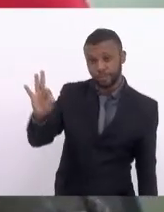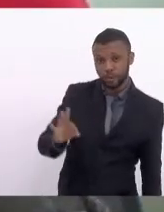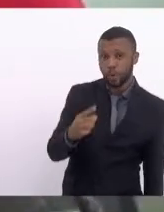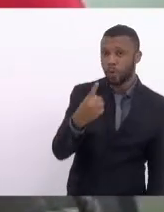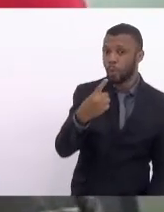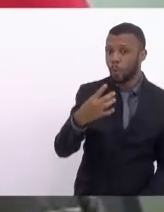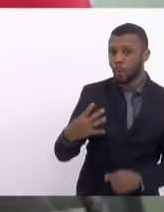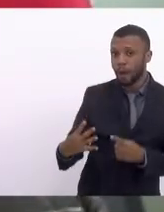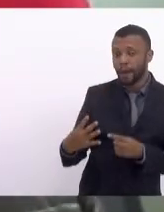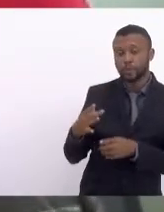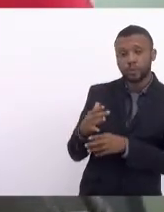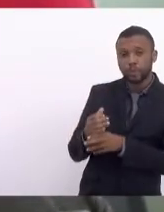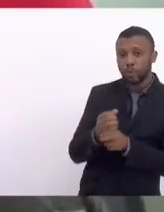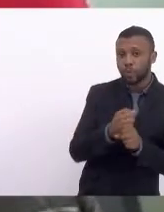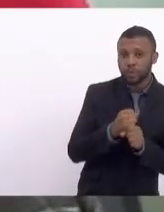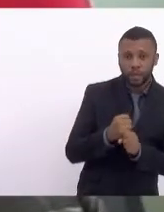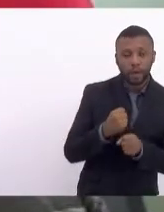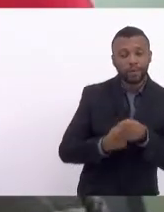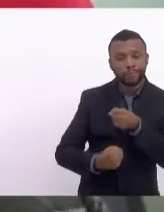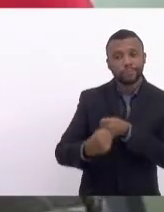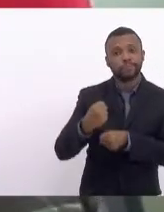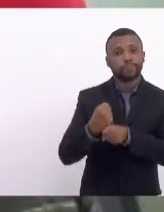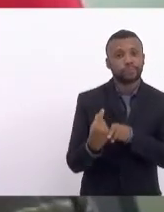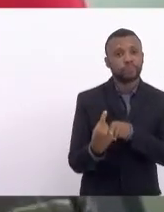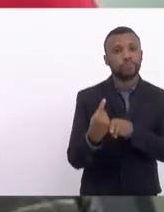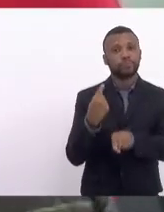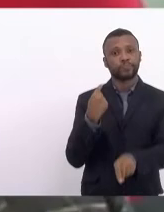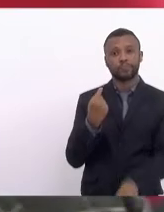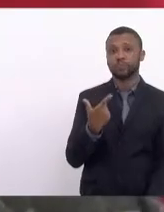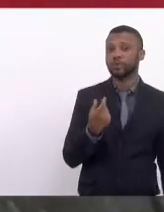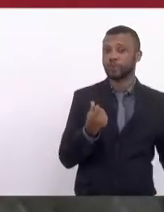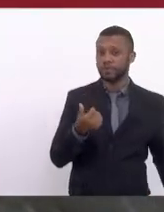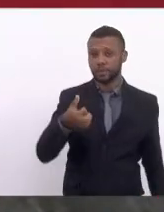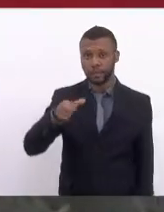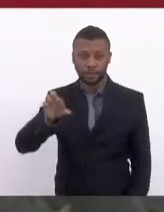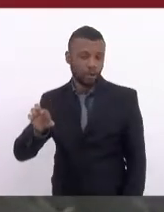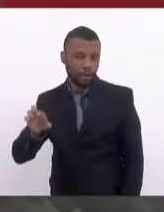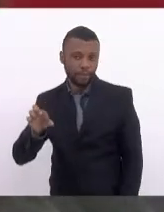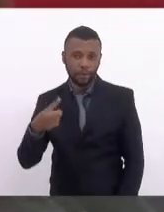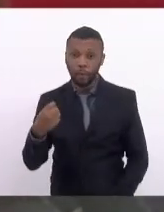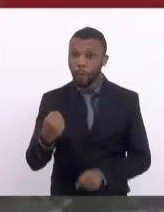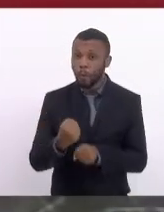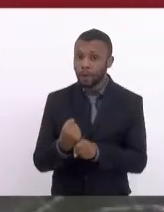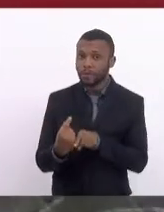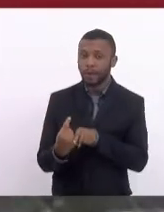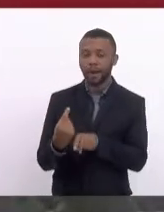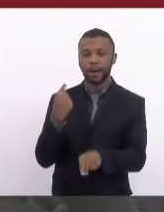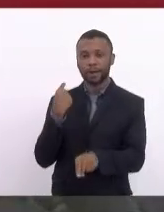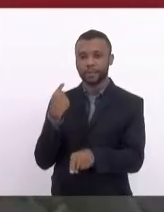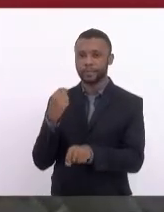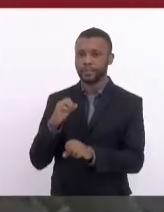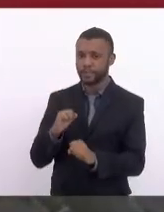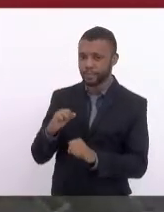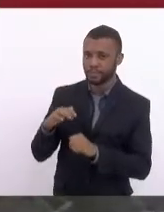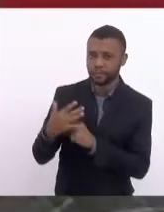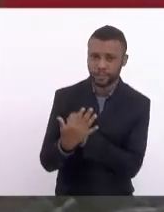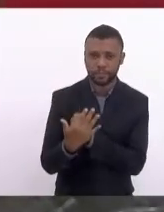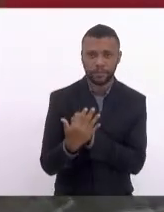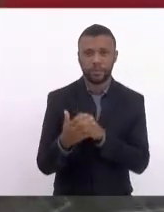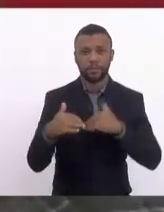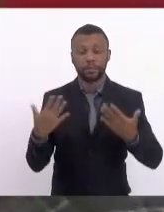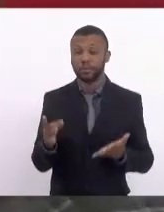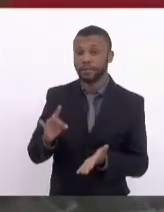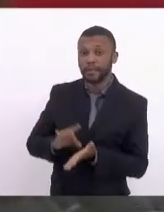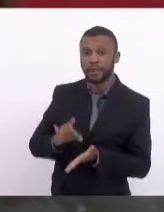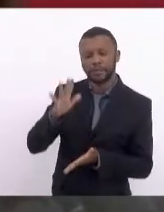era constatado antes da pandemia, né? Então, na verdade, eu também penso que